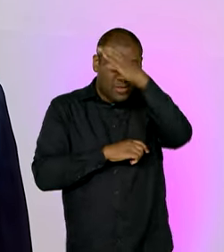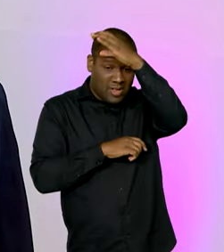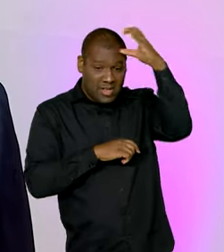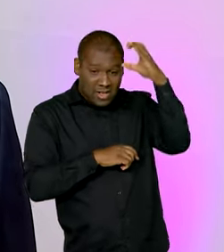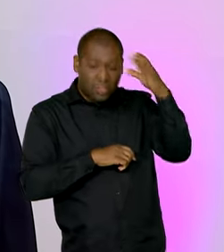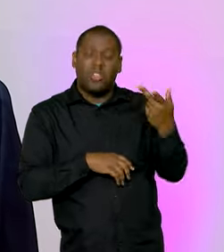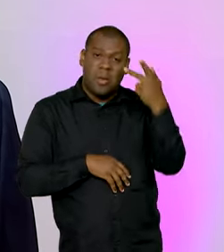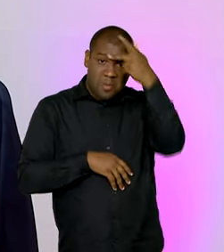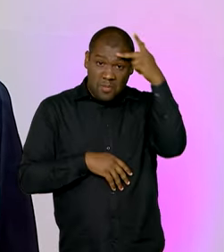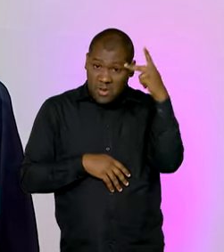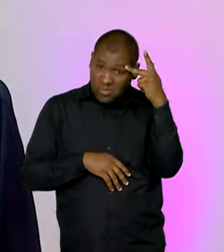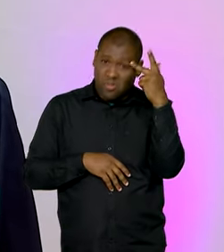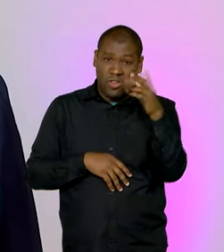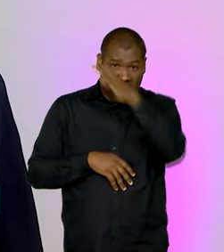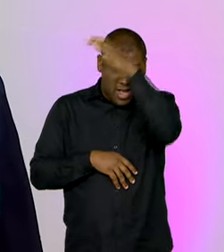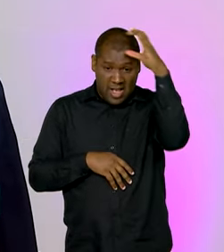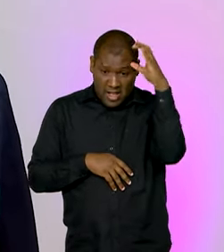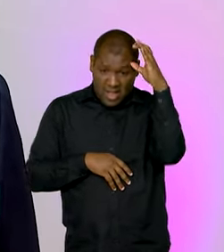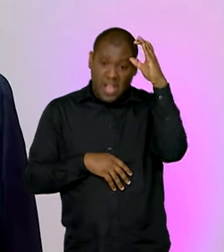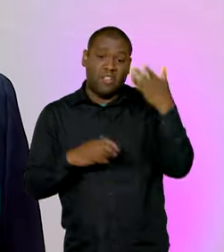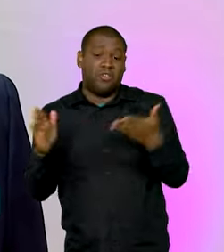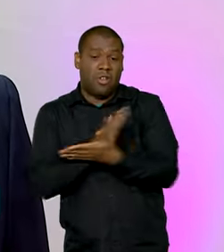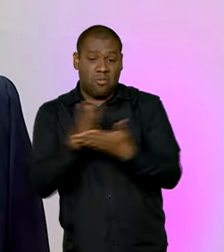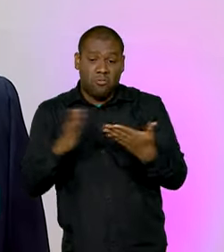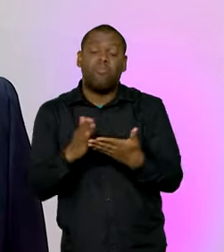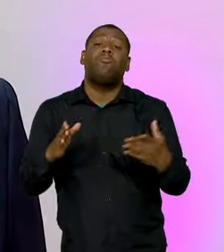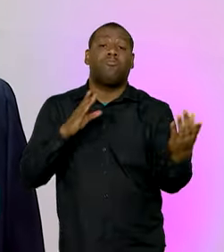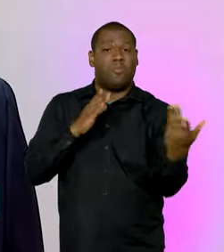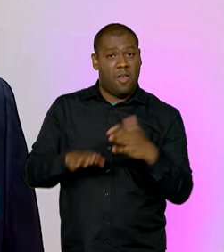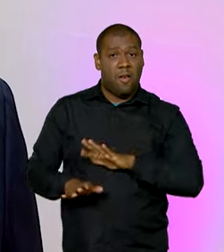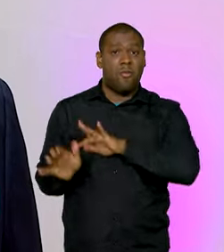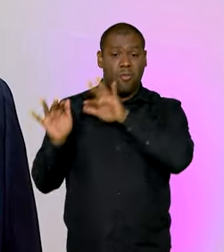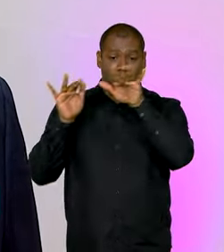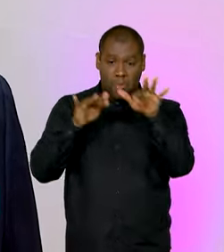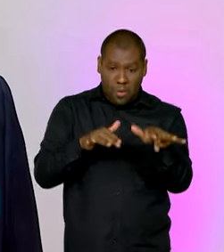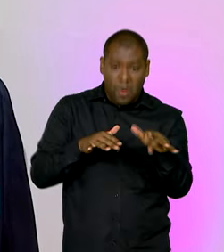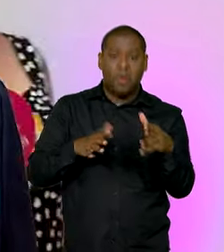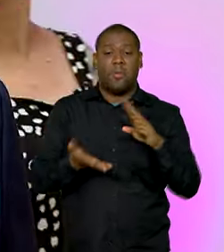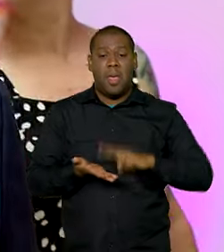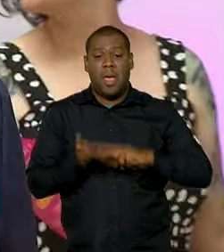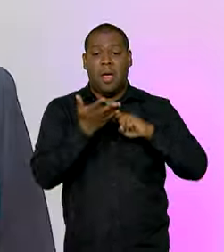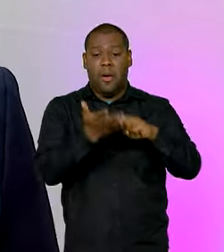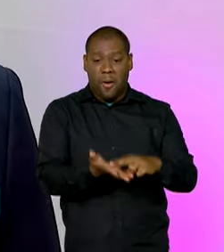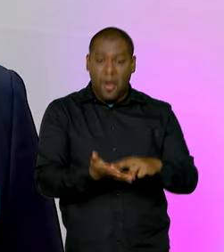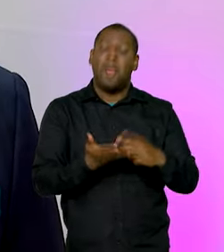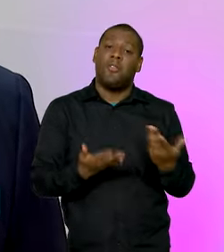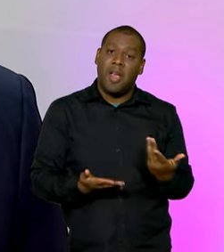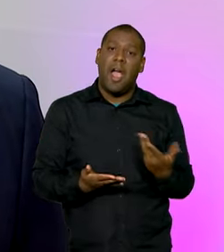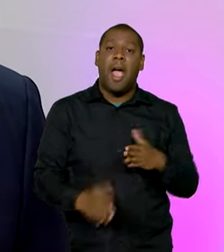vão às agências dos Correios e que eles próprios possam consultar o